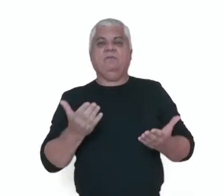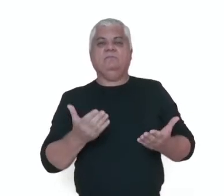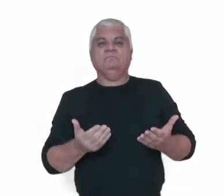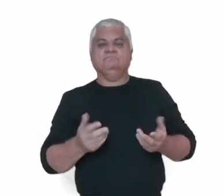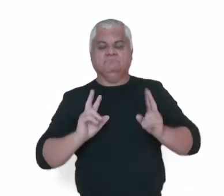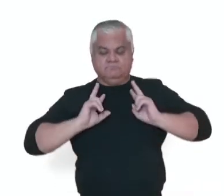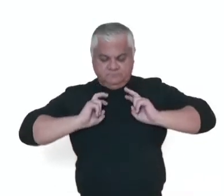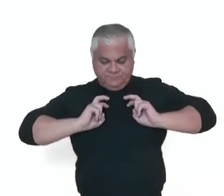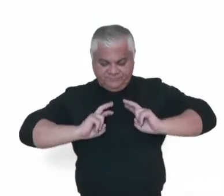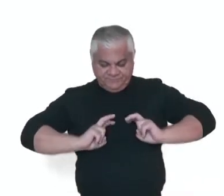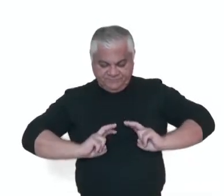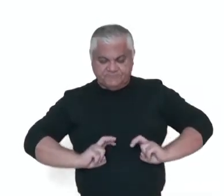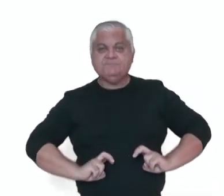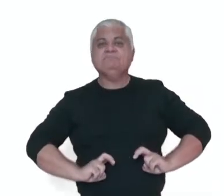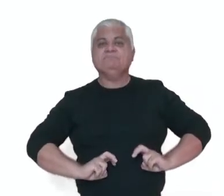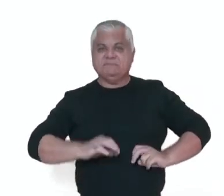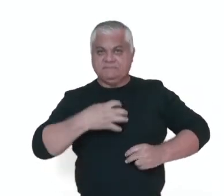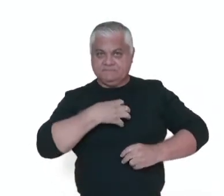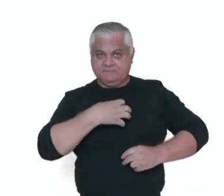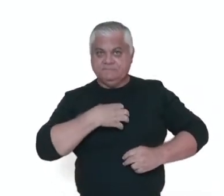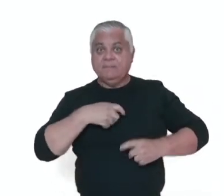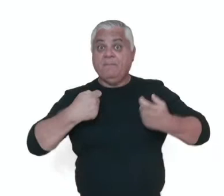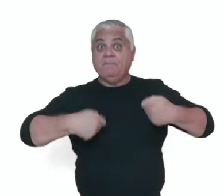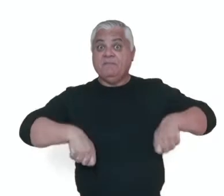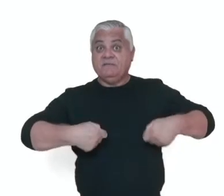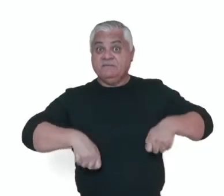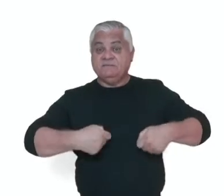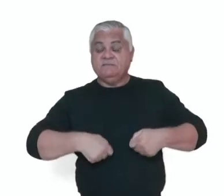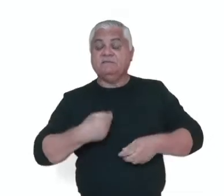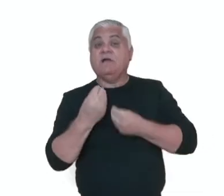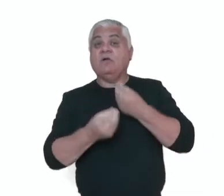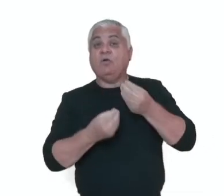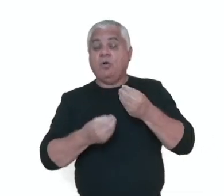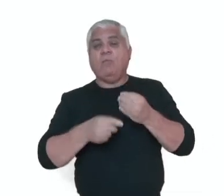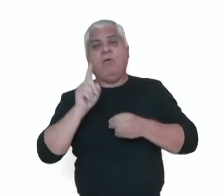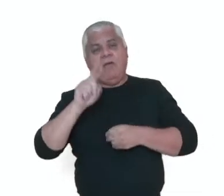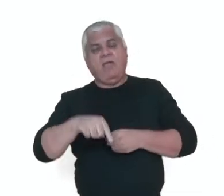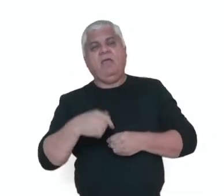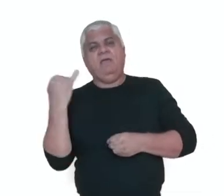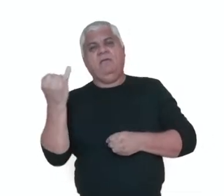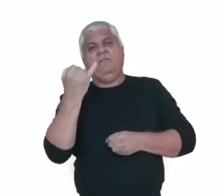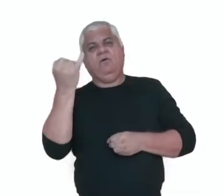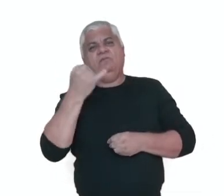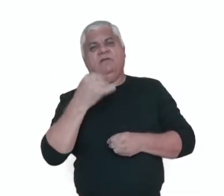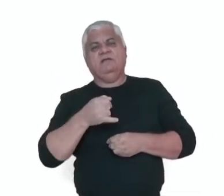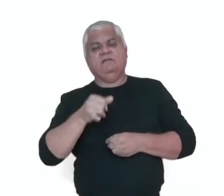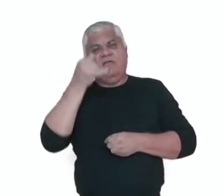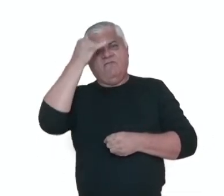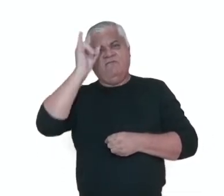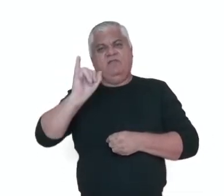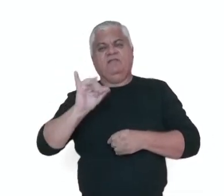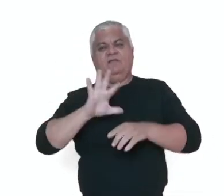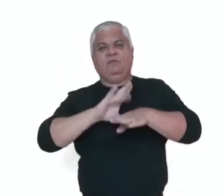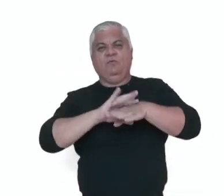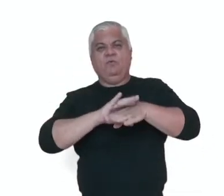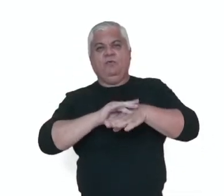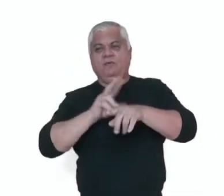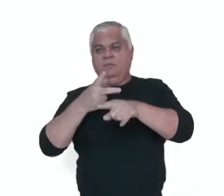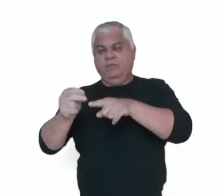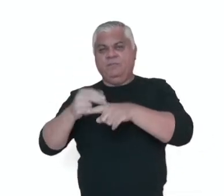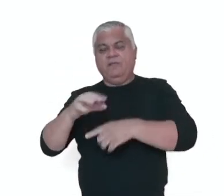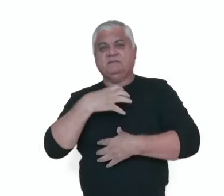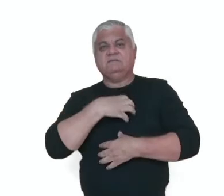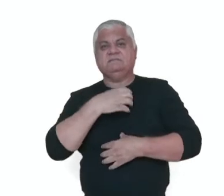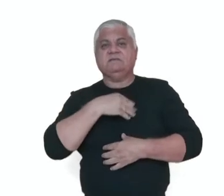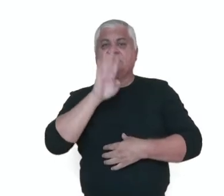das sensações e percepções corporais, e seus enfoques são principalmente na prevenção de doenças e o se sentir bem. E nós